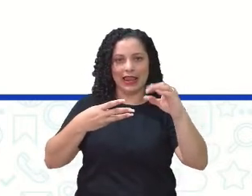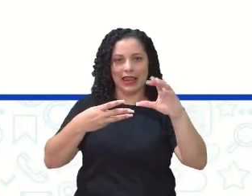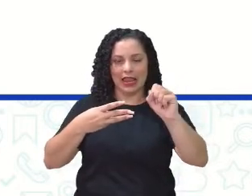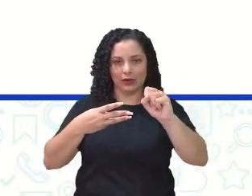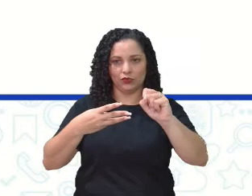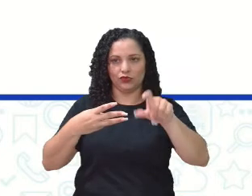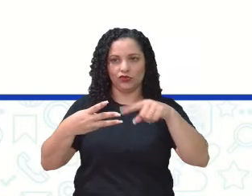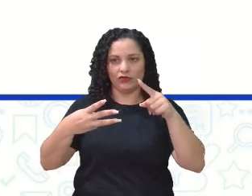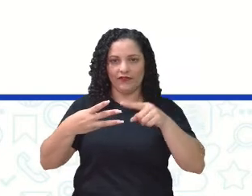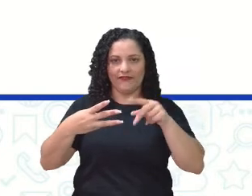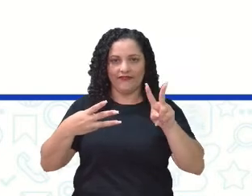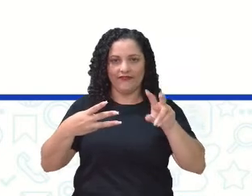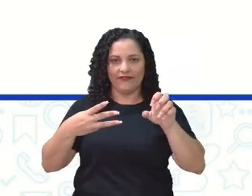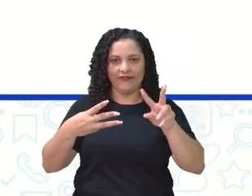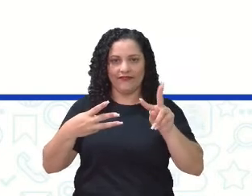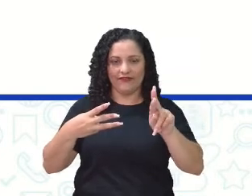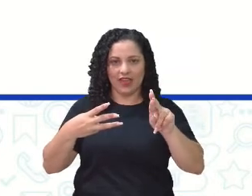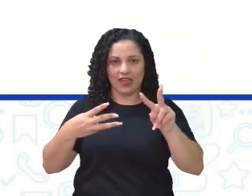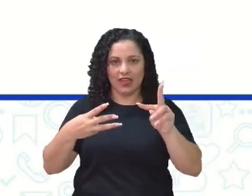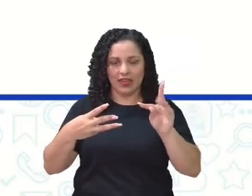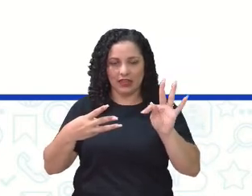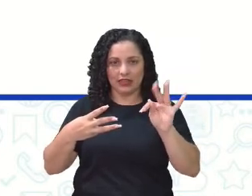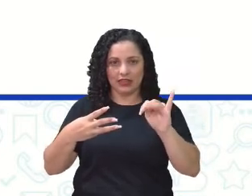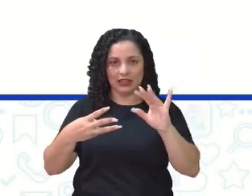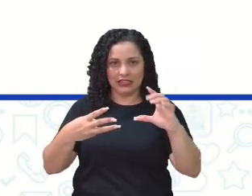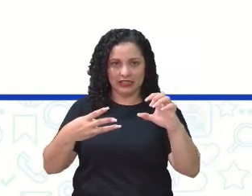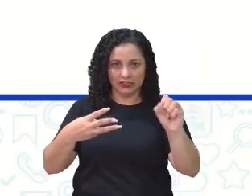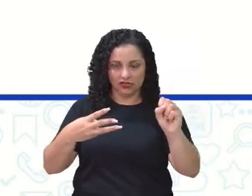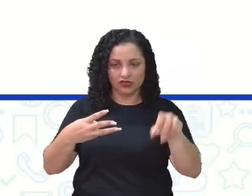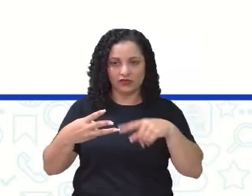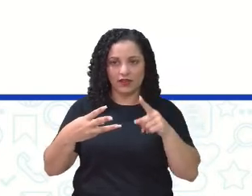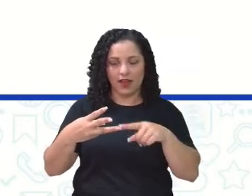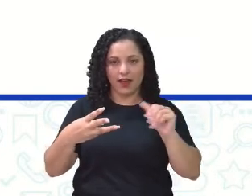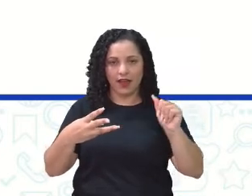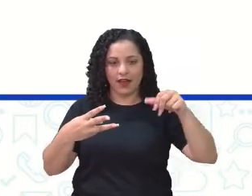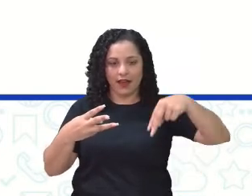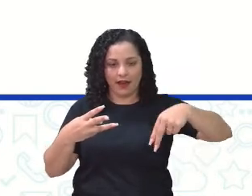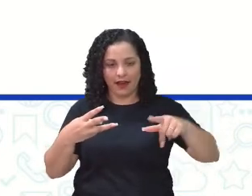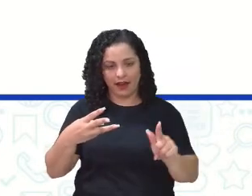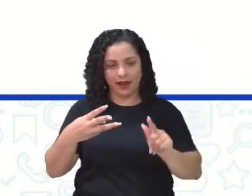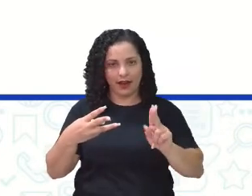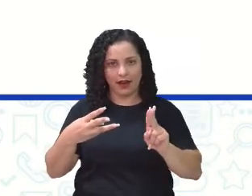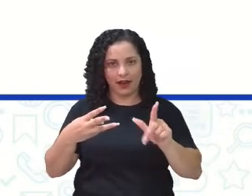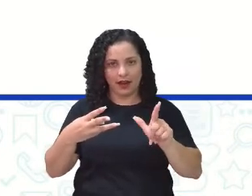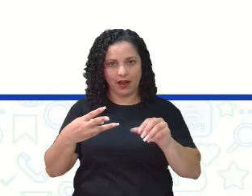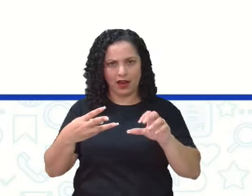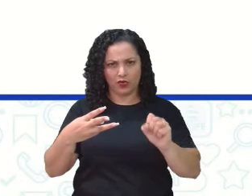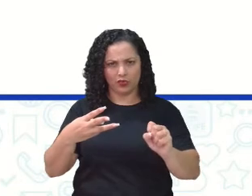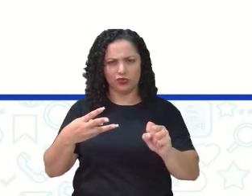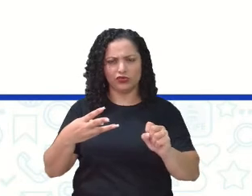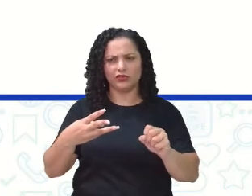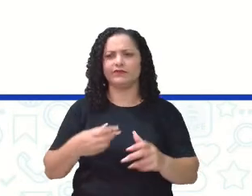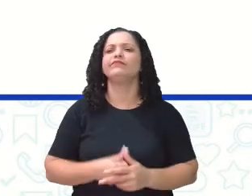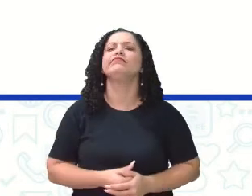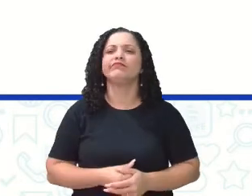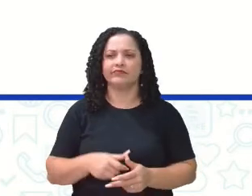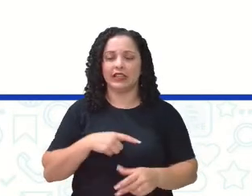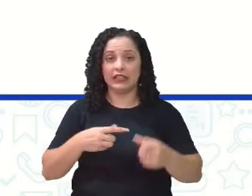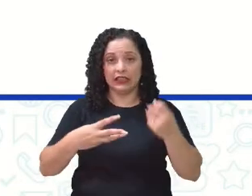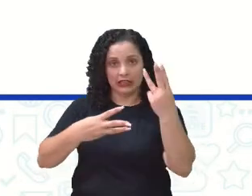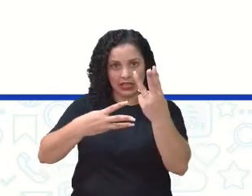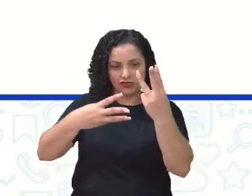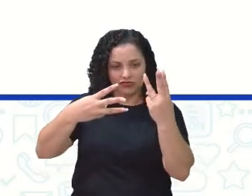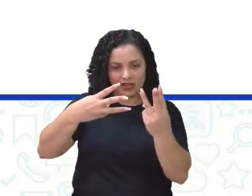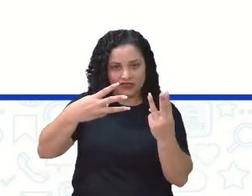os ângulos. Então, pode notar aí que a gente tem um polígono que possui 3 lados, 3 ângulos e tem também